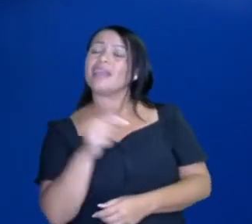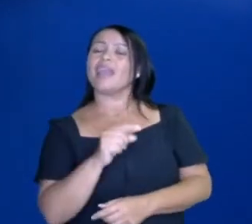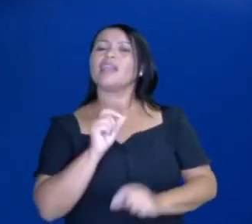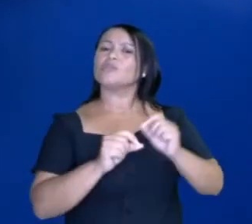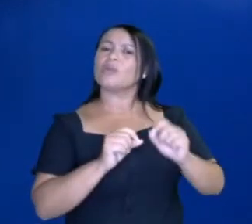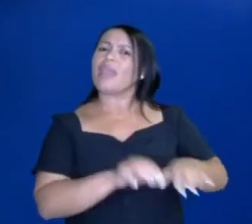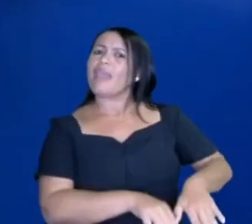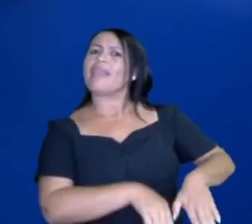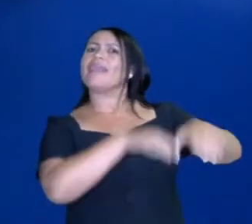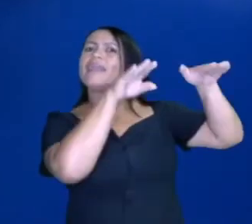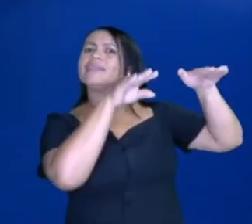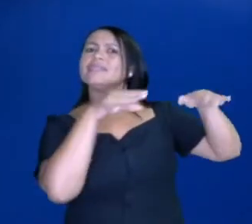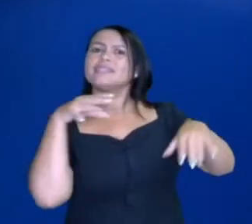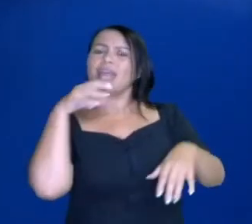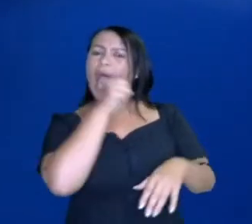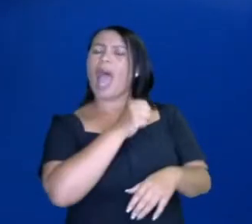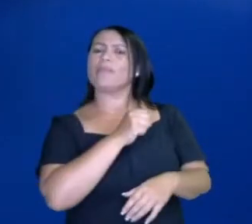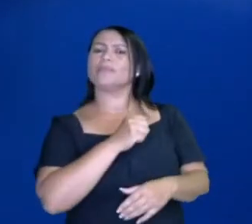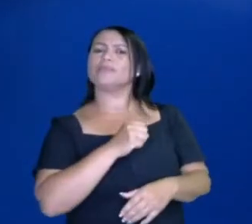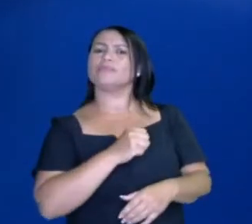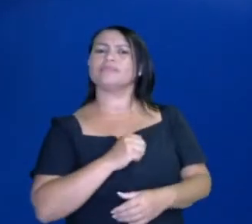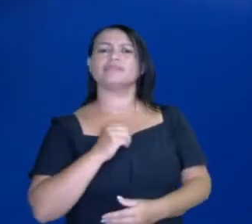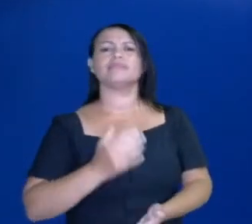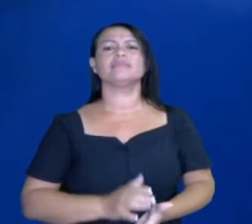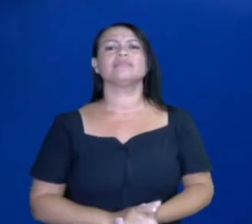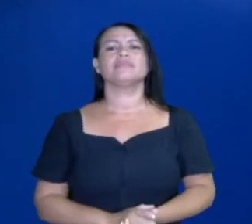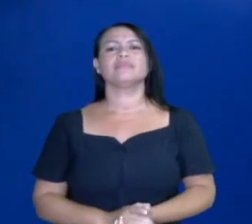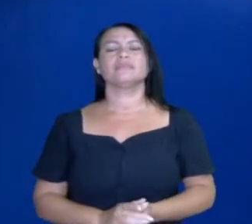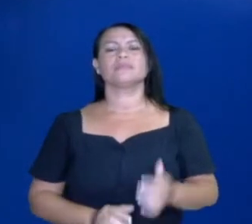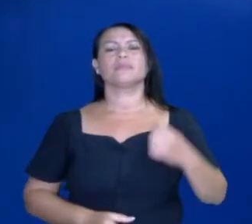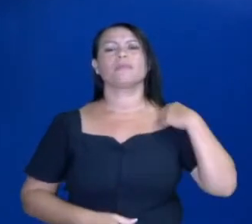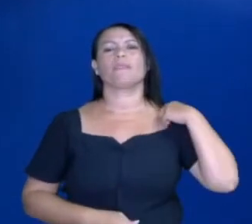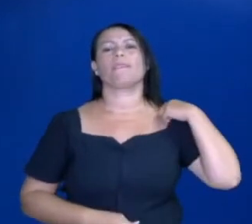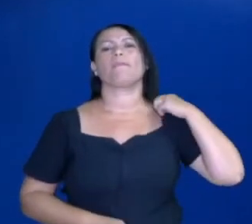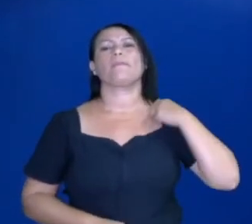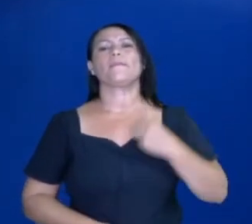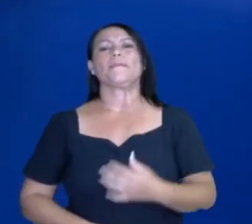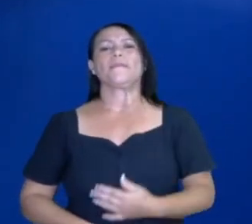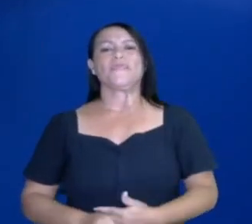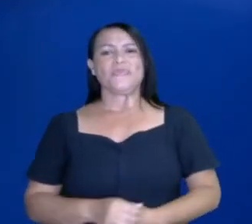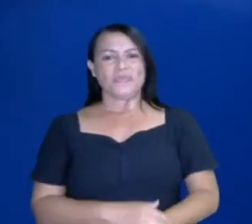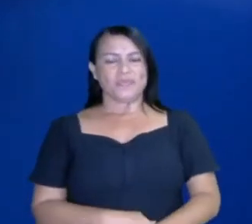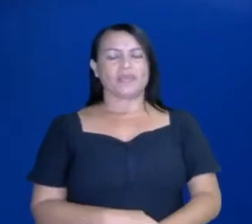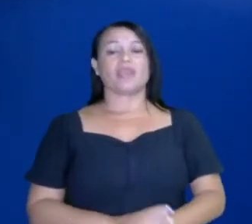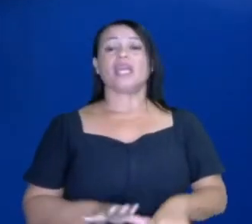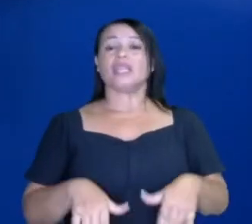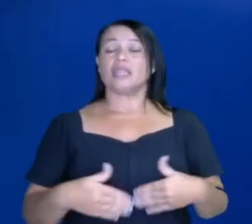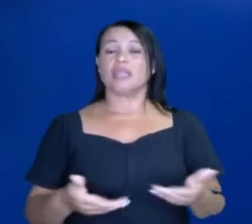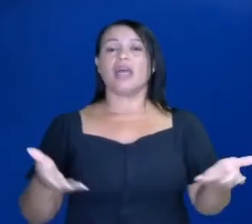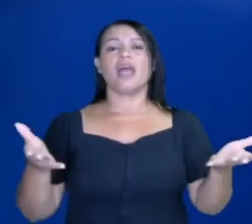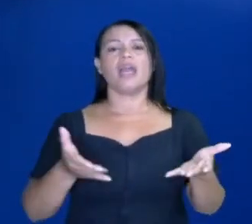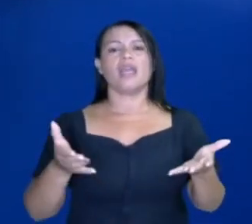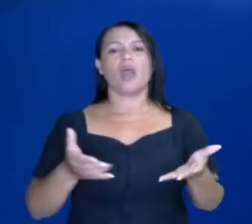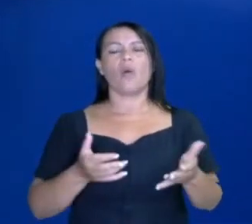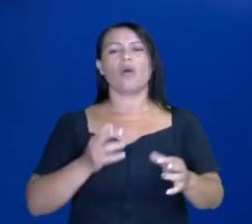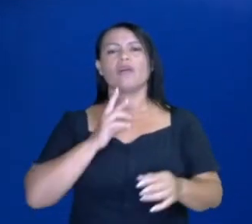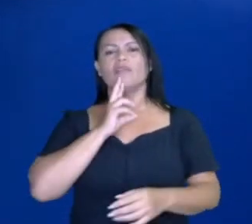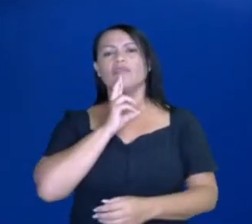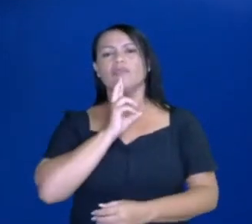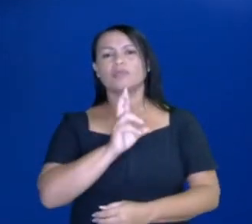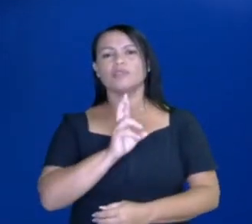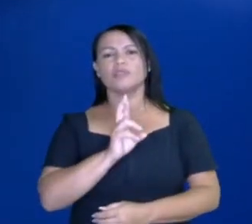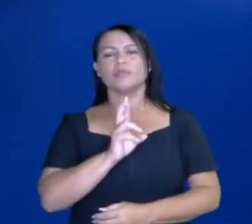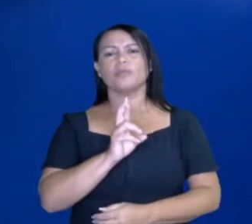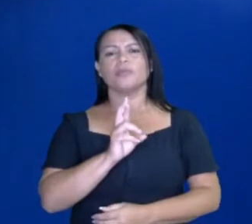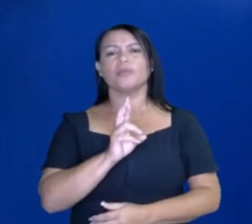que eles, né, amadureçam, certo? Daí agora vamos responder